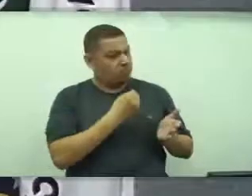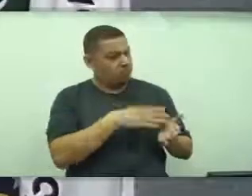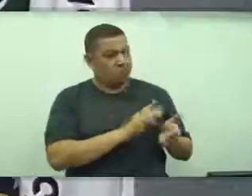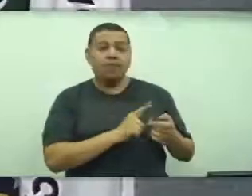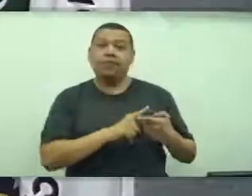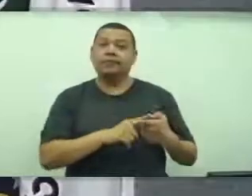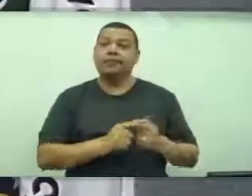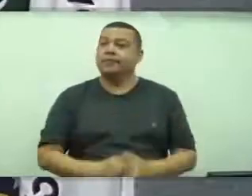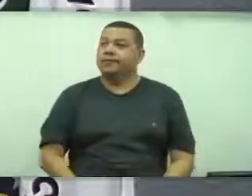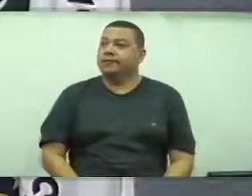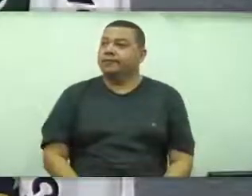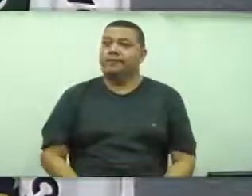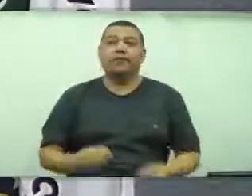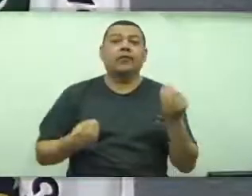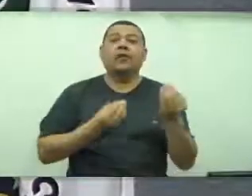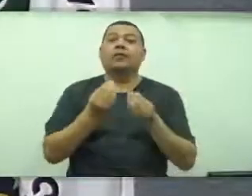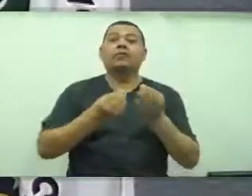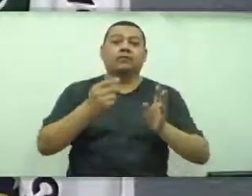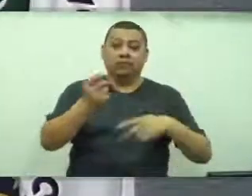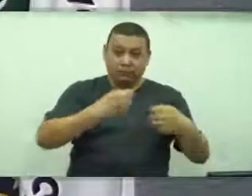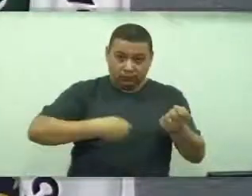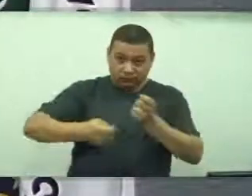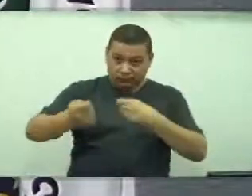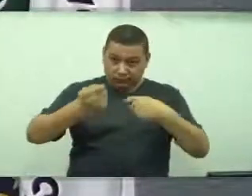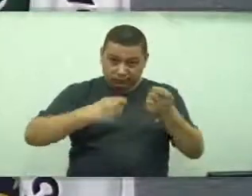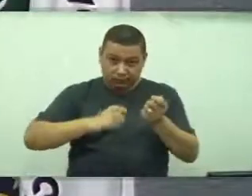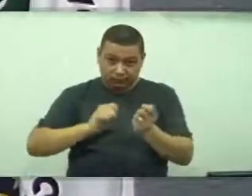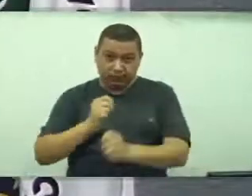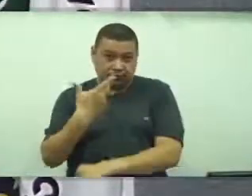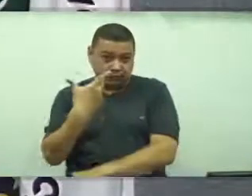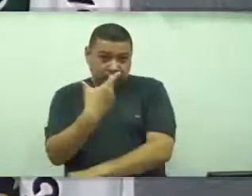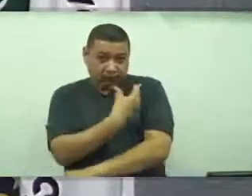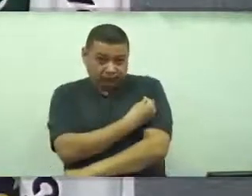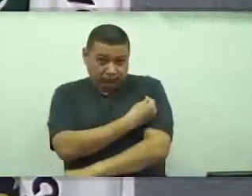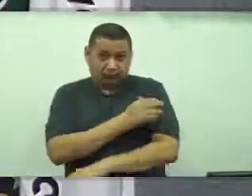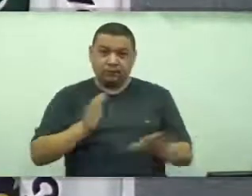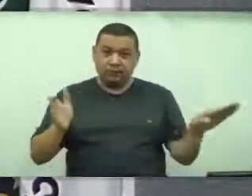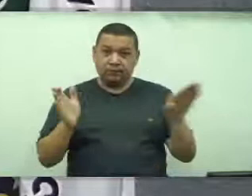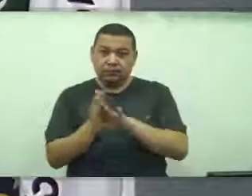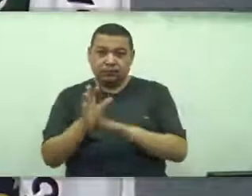pela maneira de administrar as doses de vacina que chegam no município,